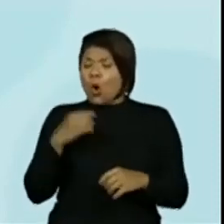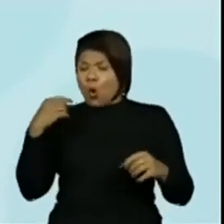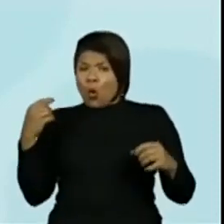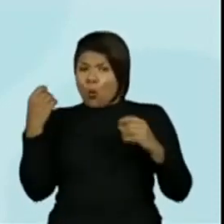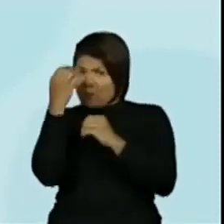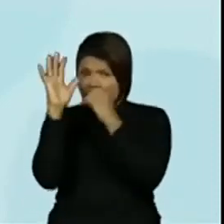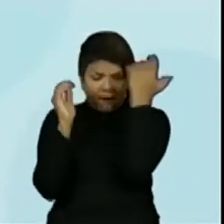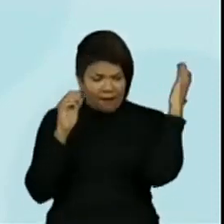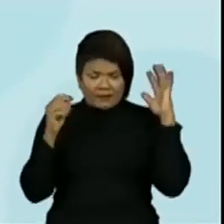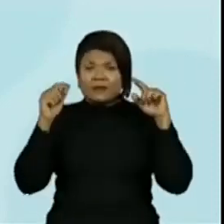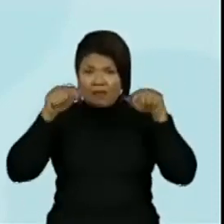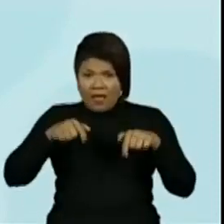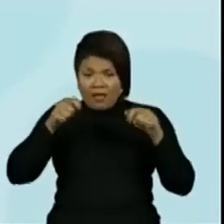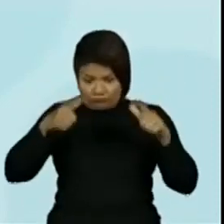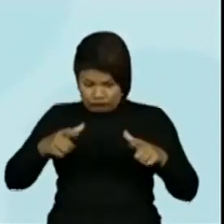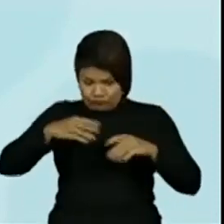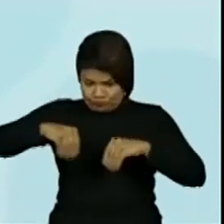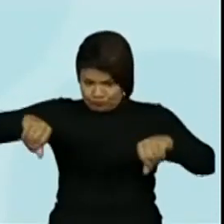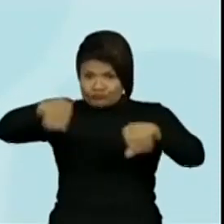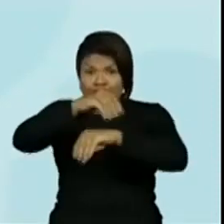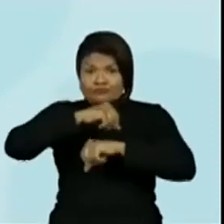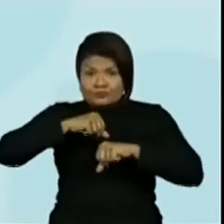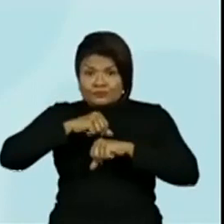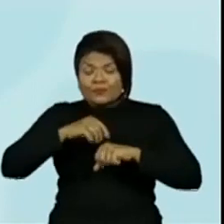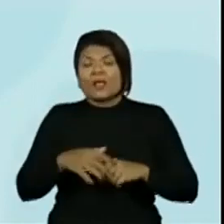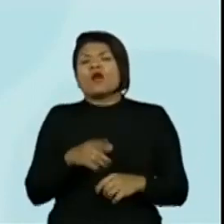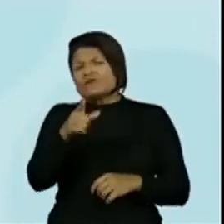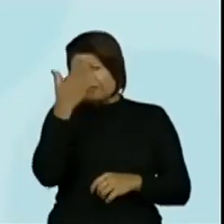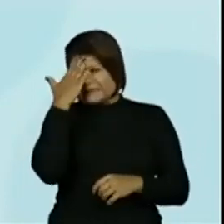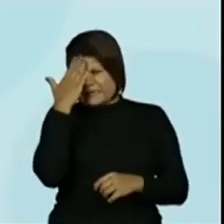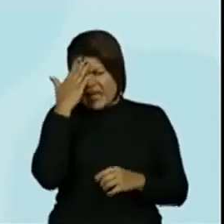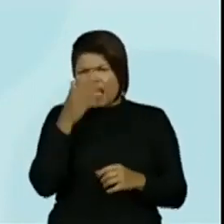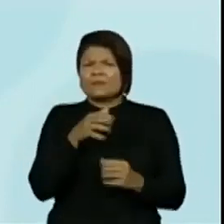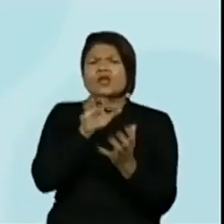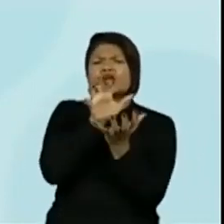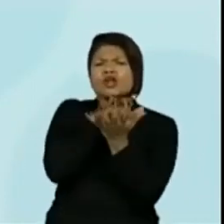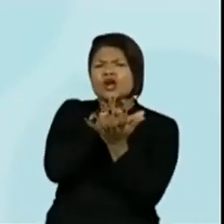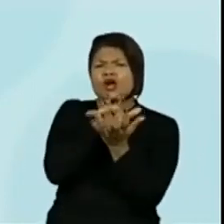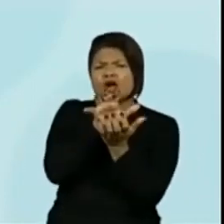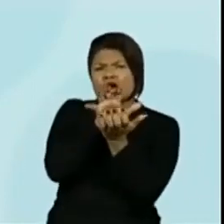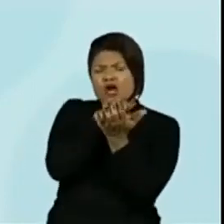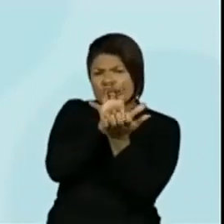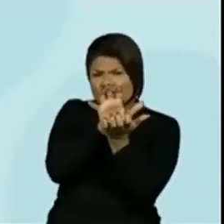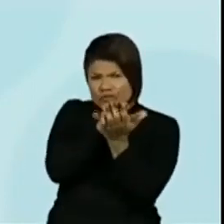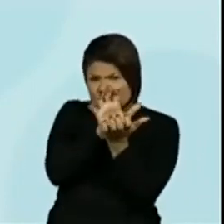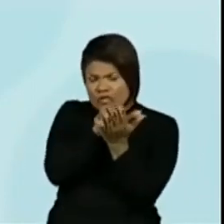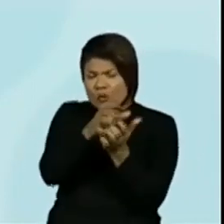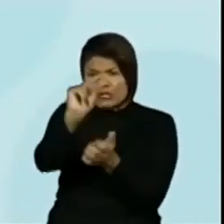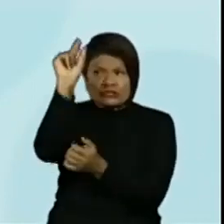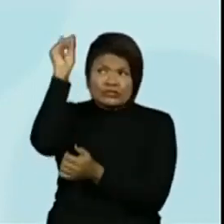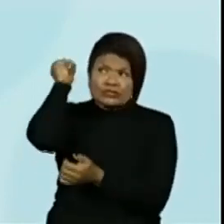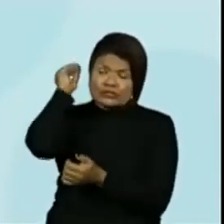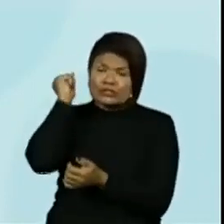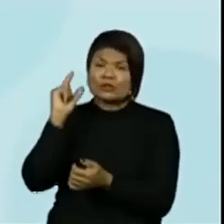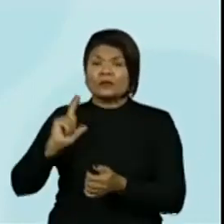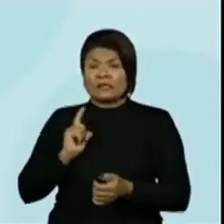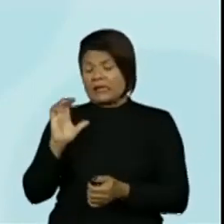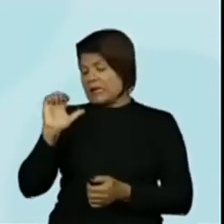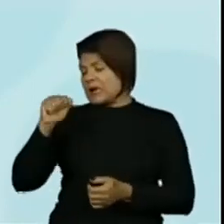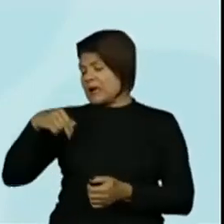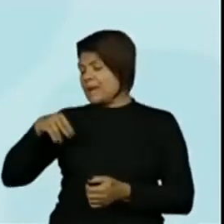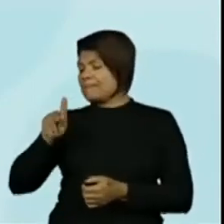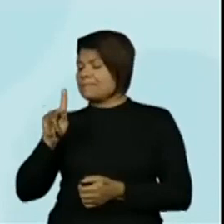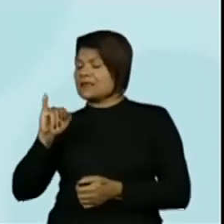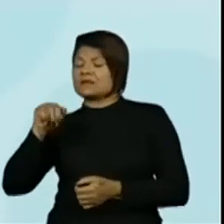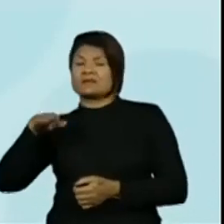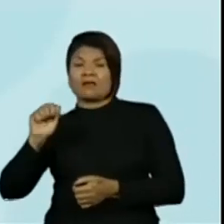Ah, será que você sabia dessa? Que o fóssil de um crocodilo muito antigo foi encontrado no município de Campina Verde,